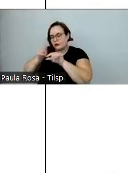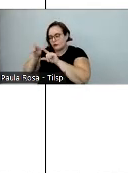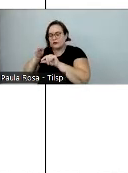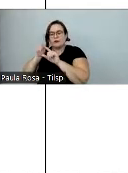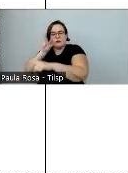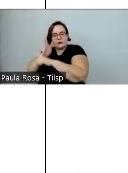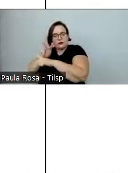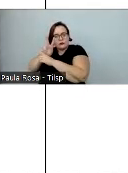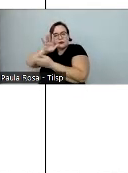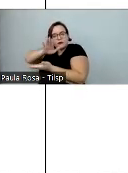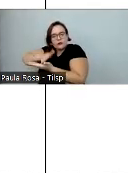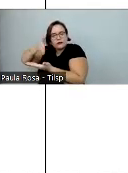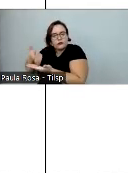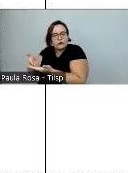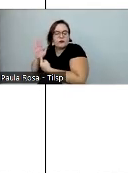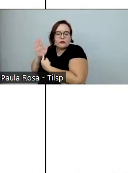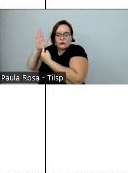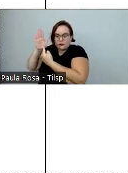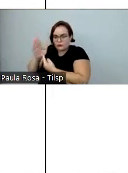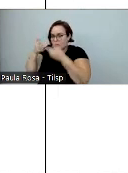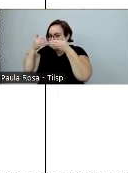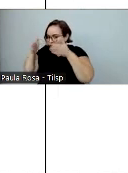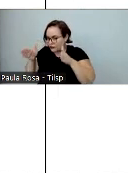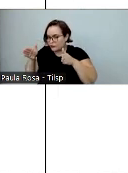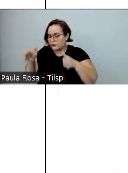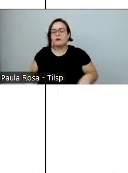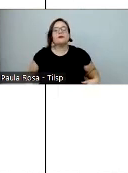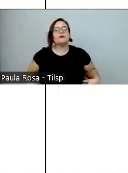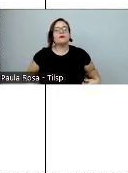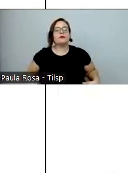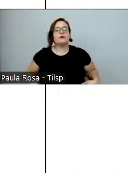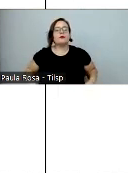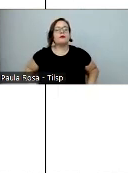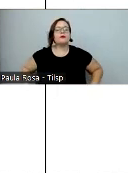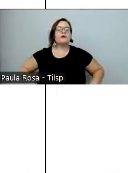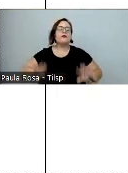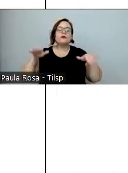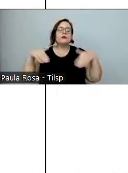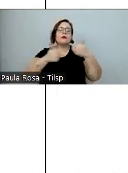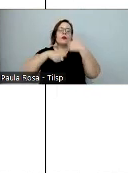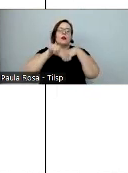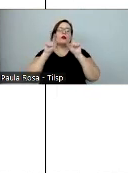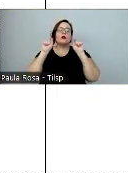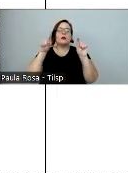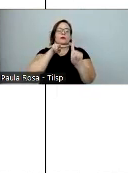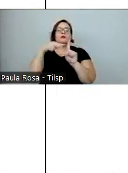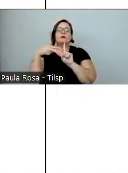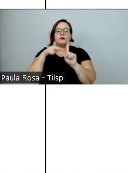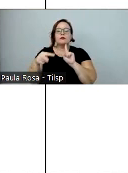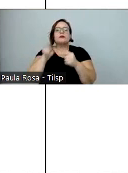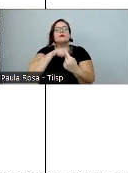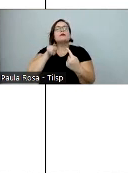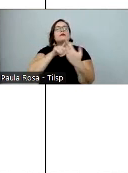interpreta e expõe o que muda aqui nesse ponto de vista das funções dos museus